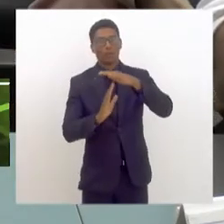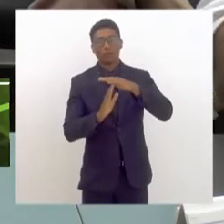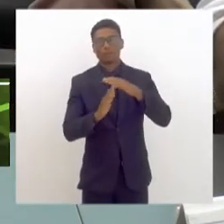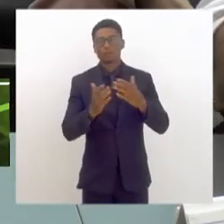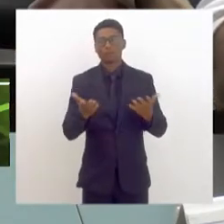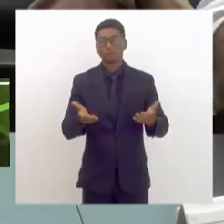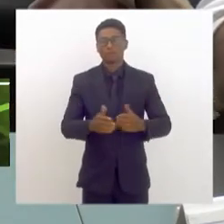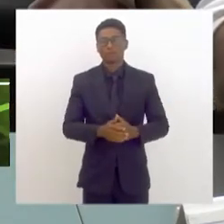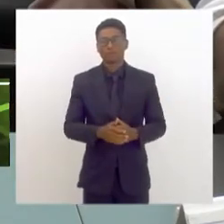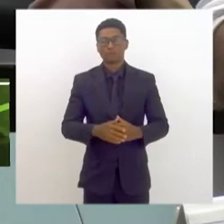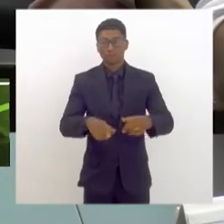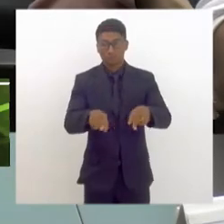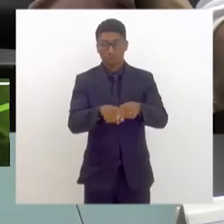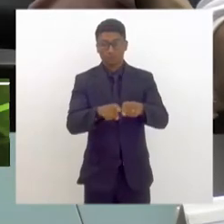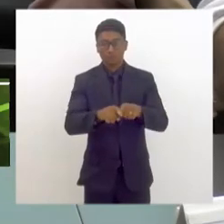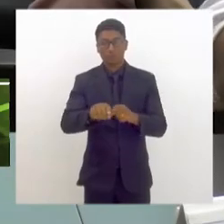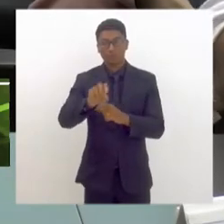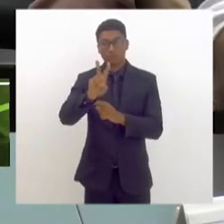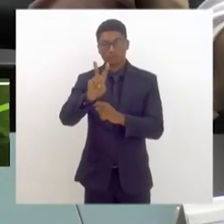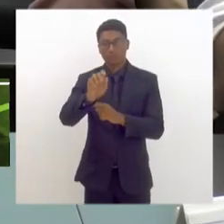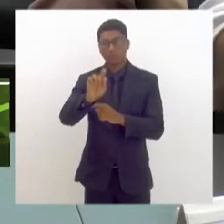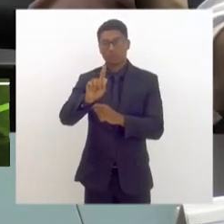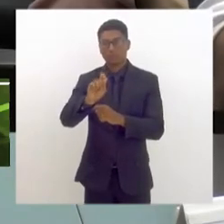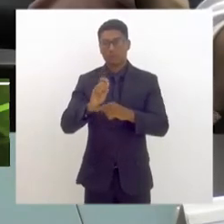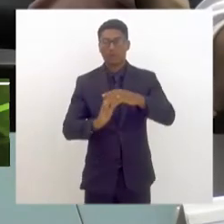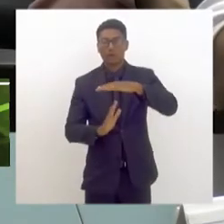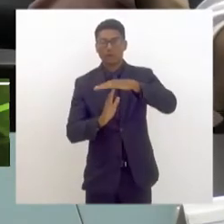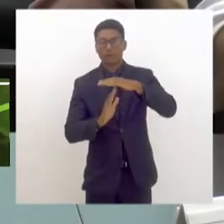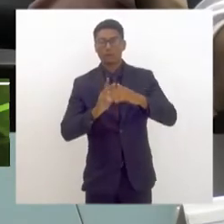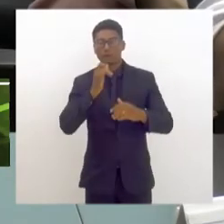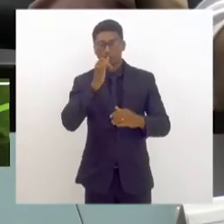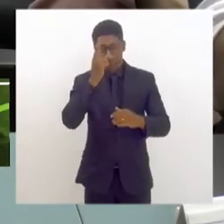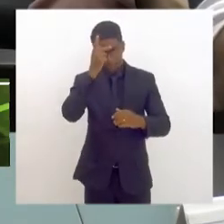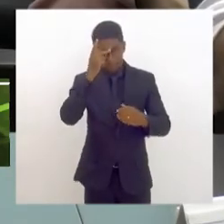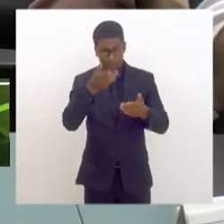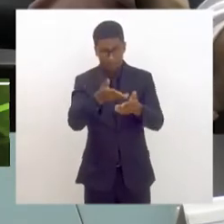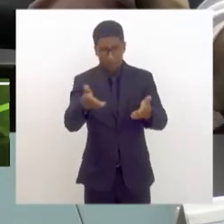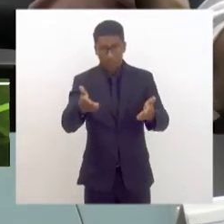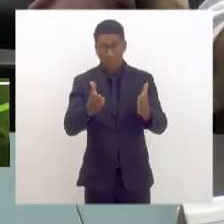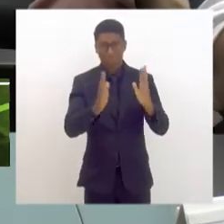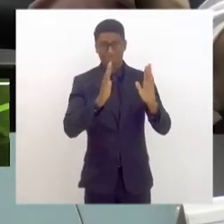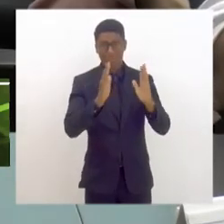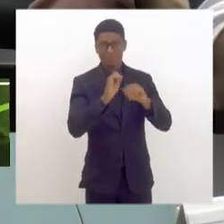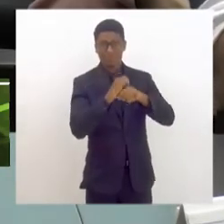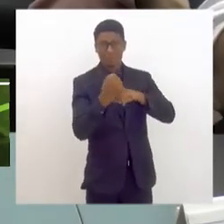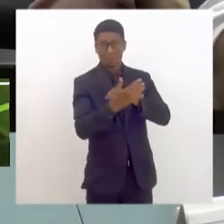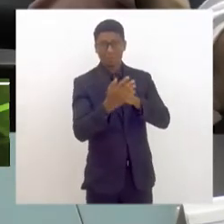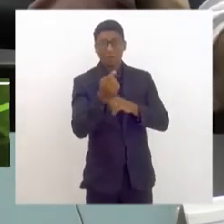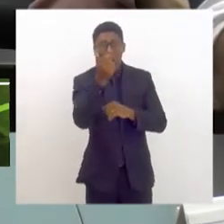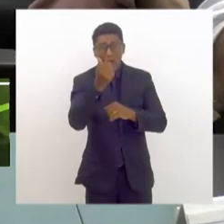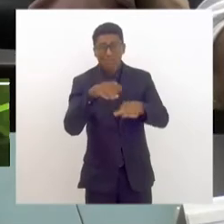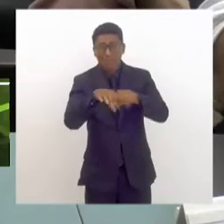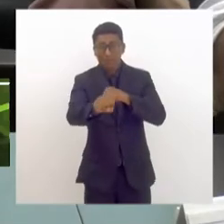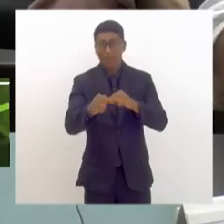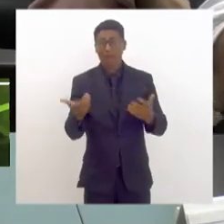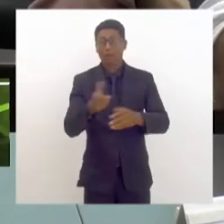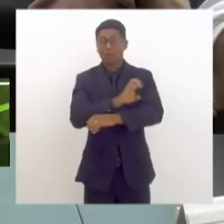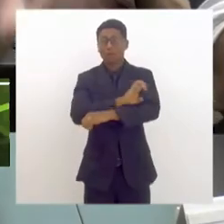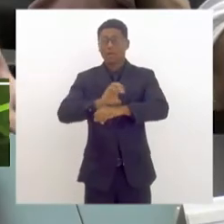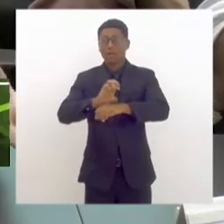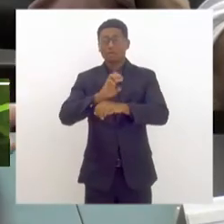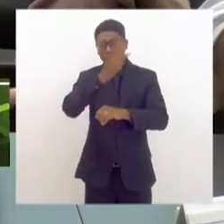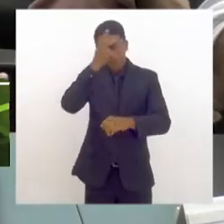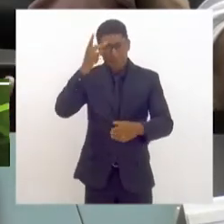aí existe um limite de vagas, então quem estava para se formar no período da pandemia está fazendo os estágios agora e outras pessoas